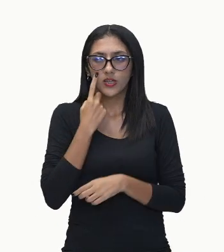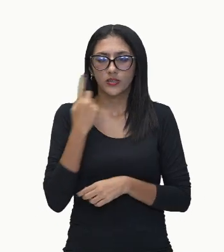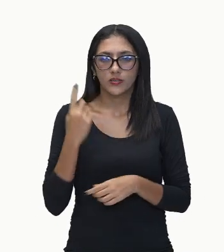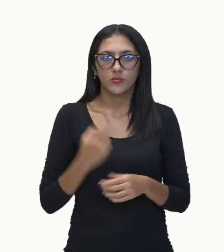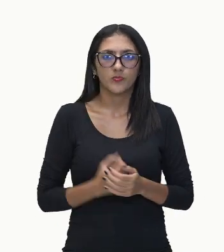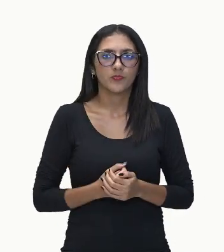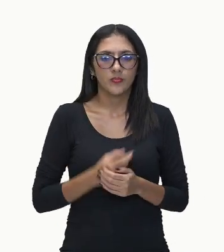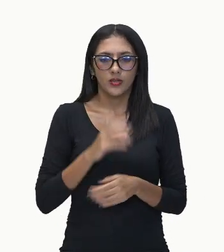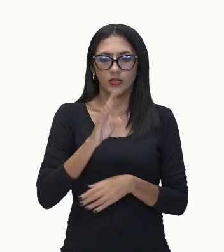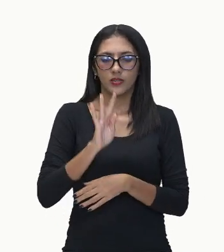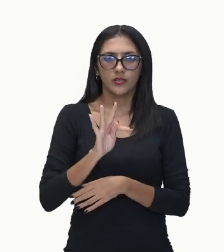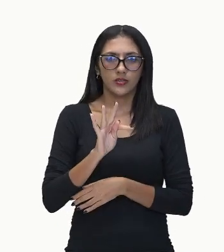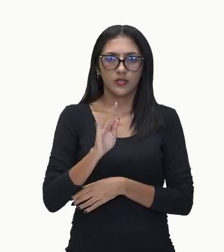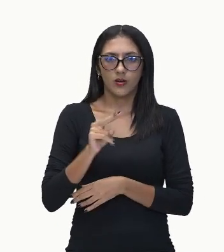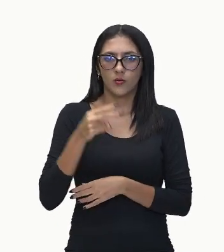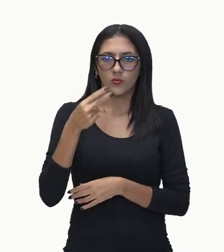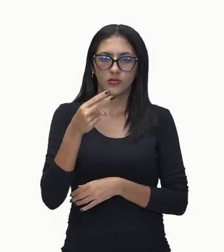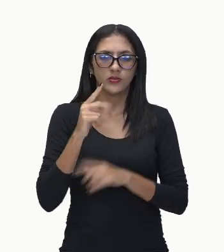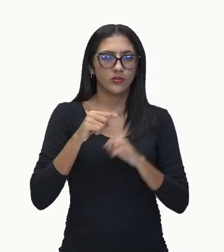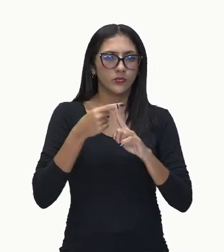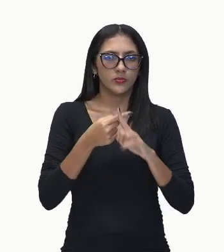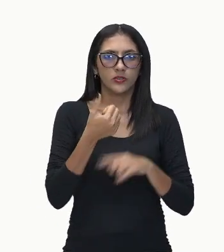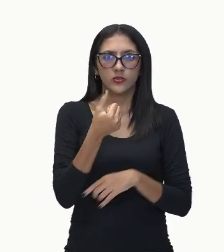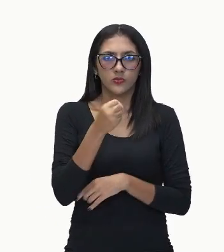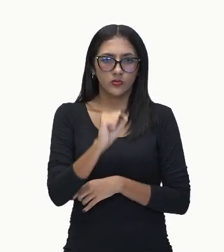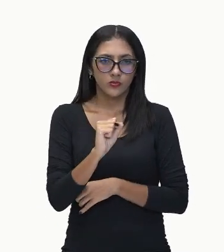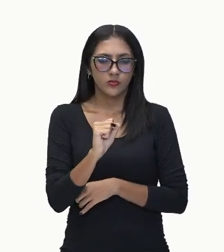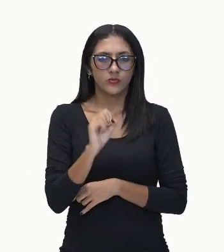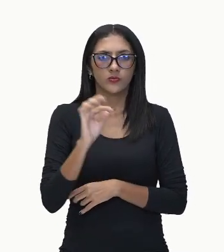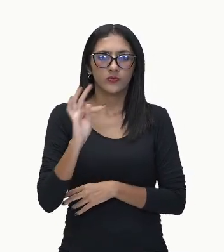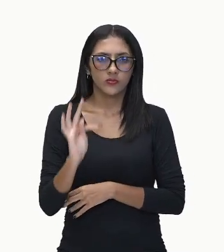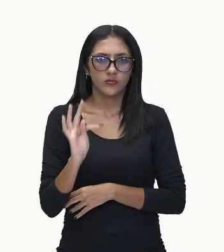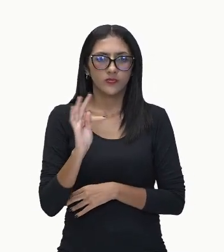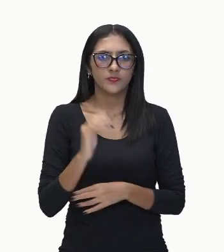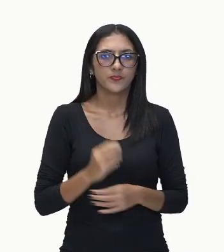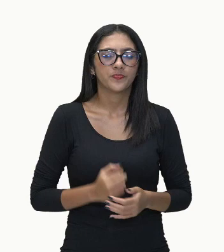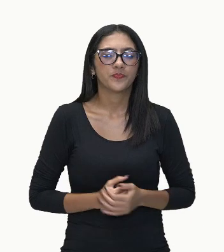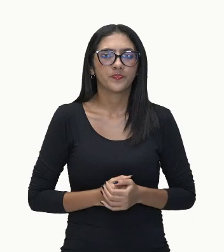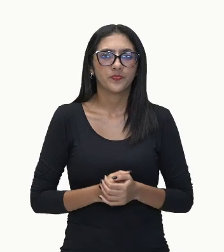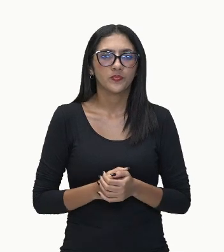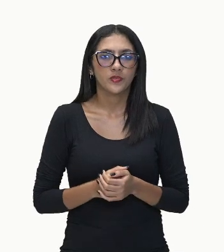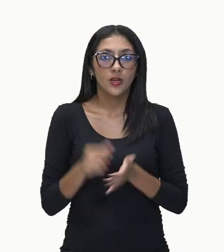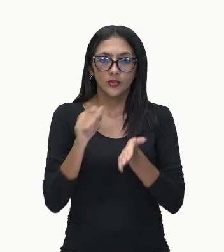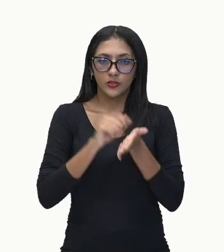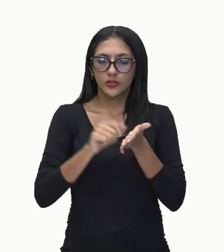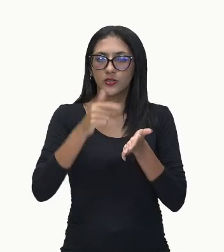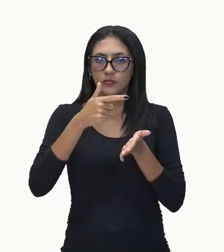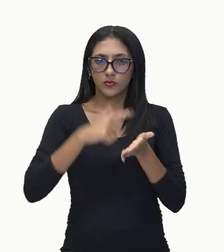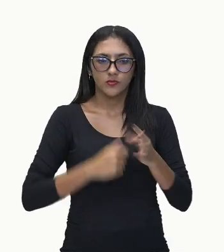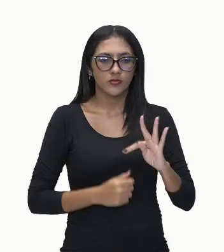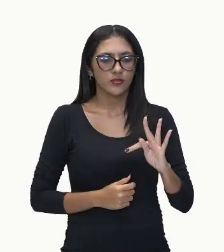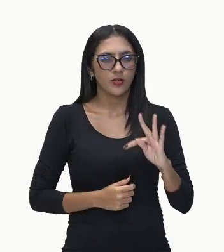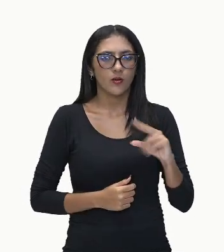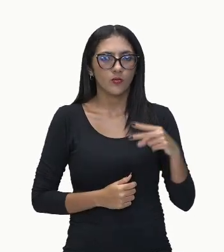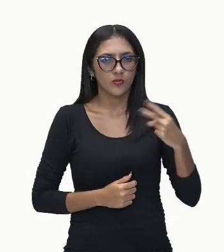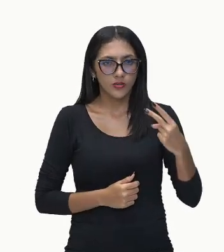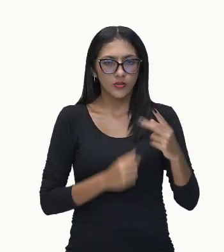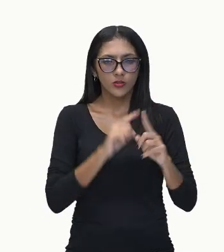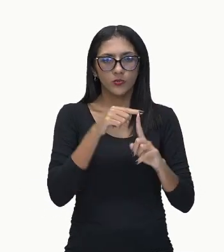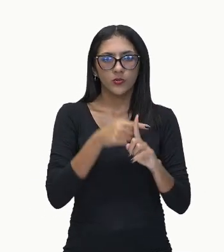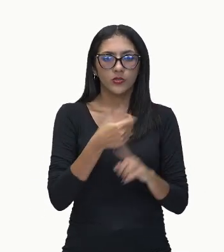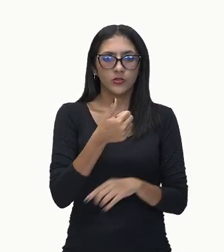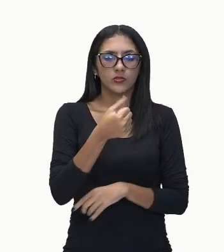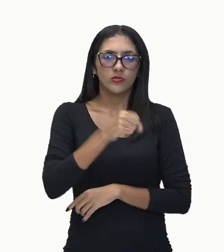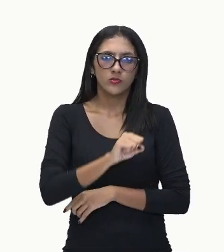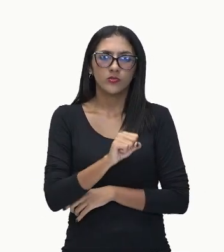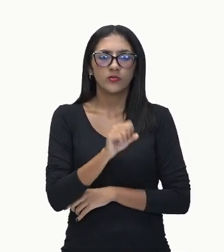T qu + 18t T qu + 18 T Qual o termo